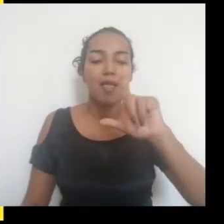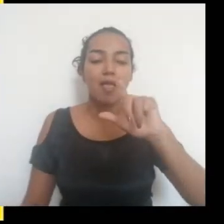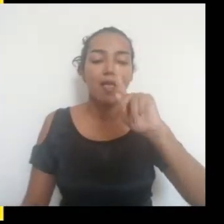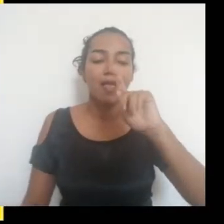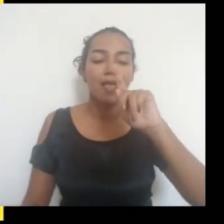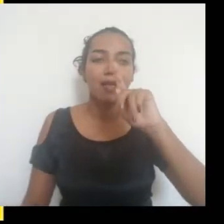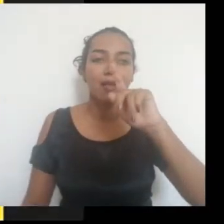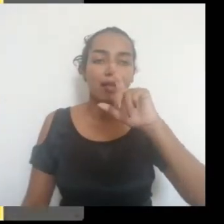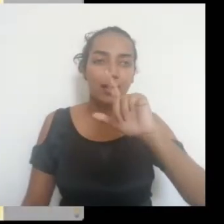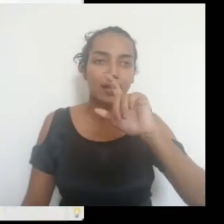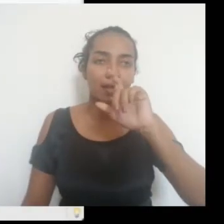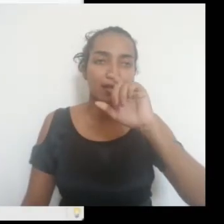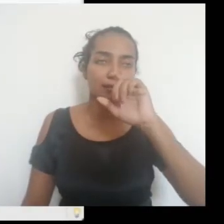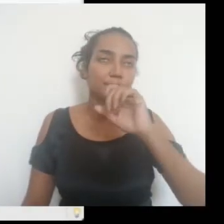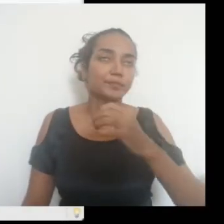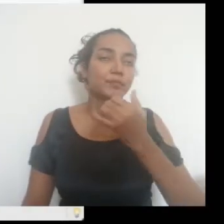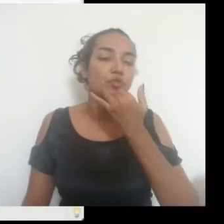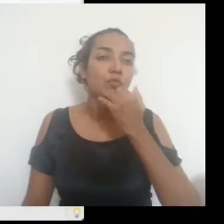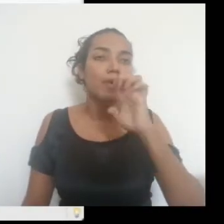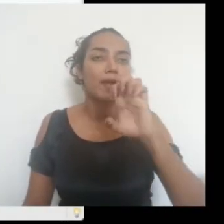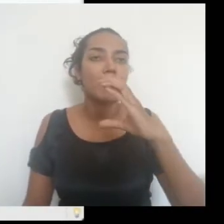essa implementação.